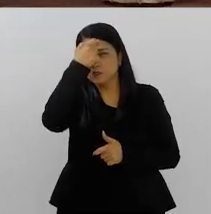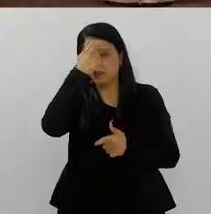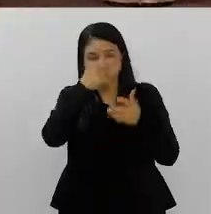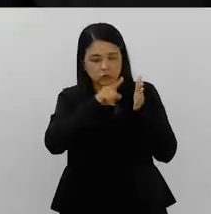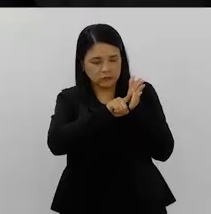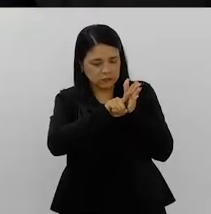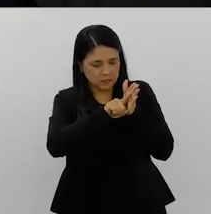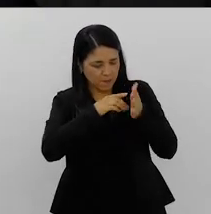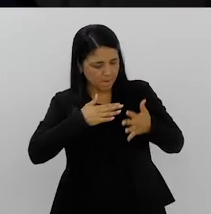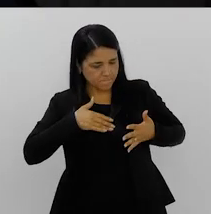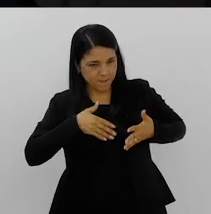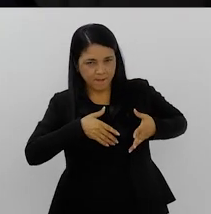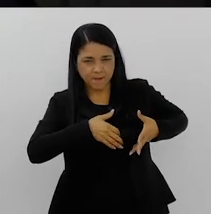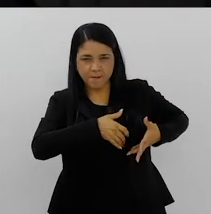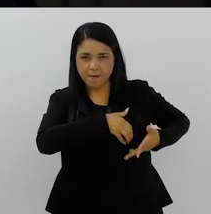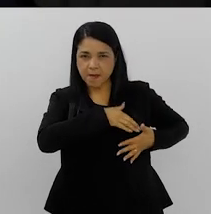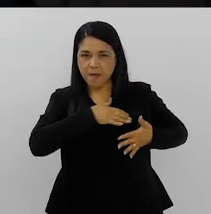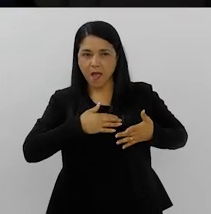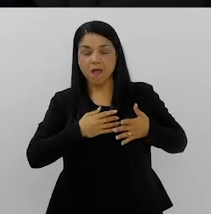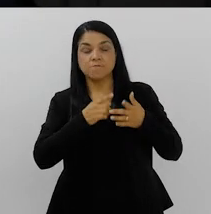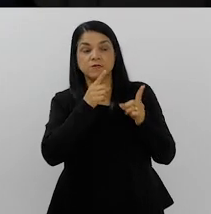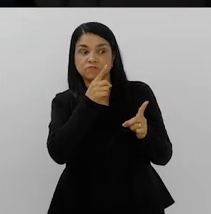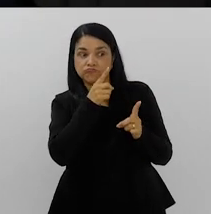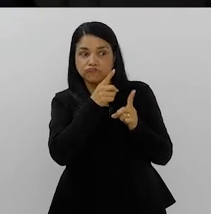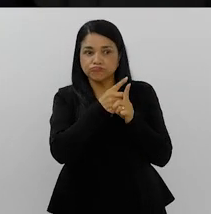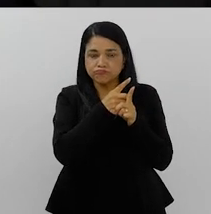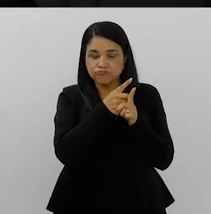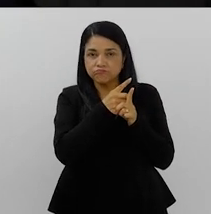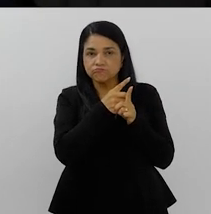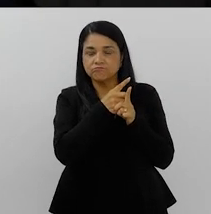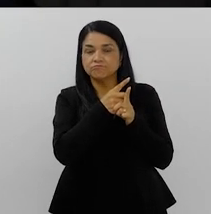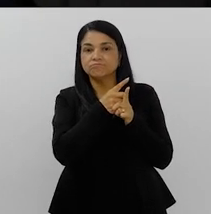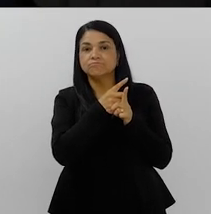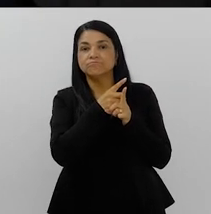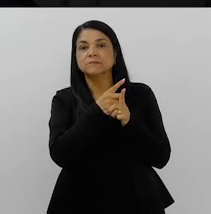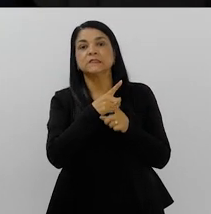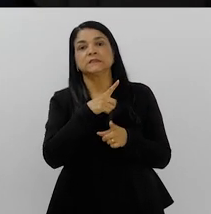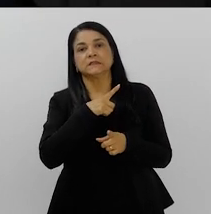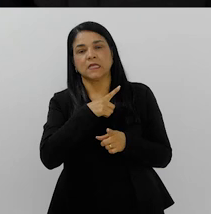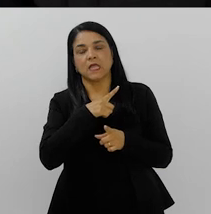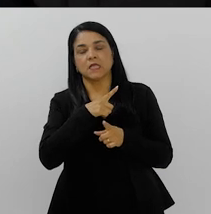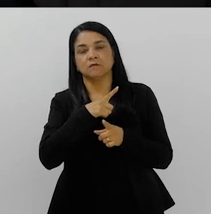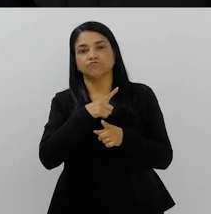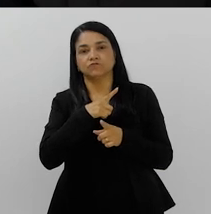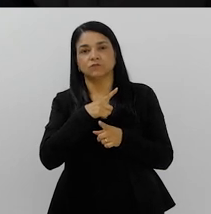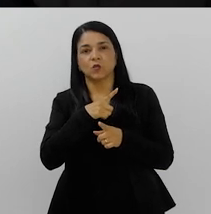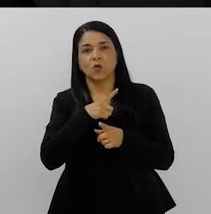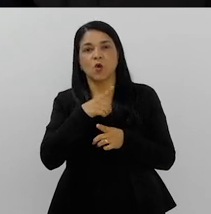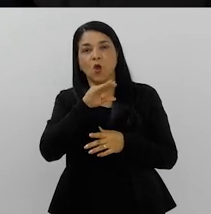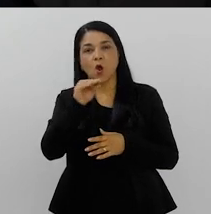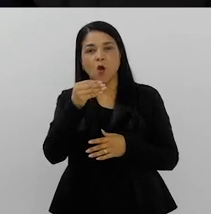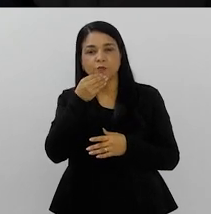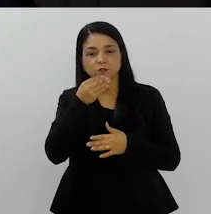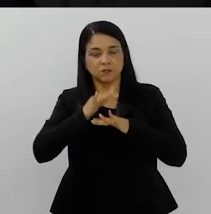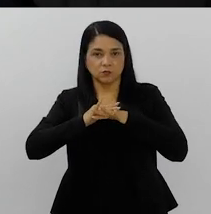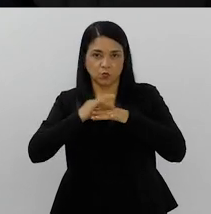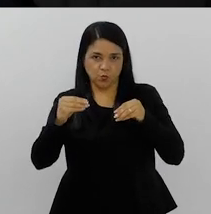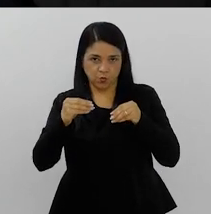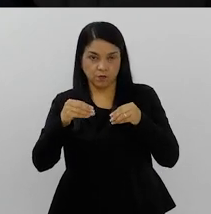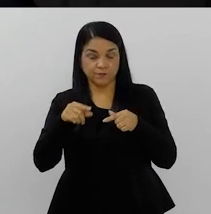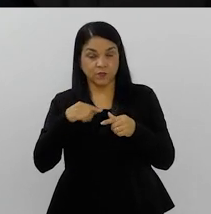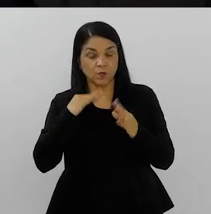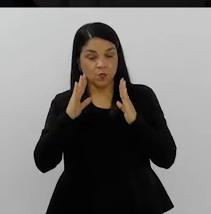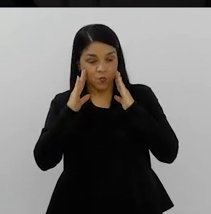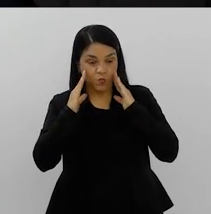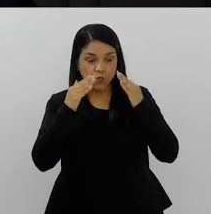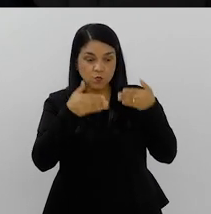fazer o exame e o diagnóstico precoce para que caso né seja detectado tenha mais chances de cura o